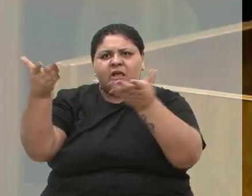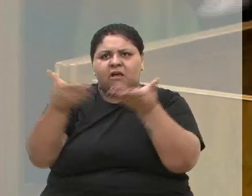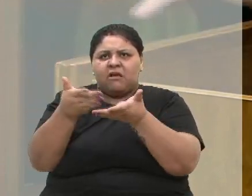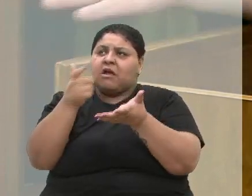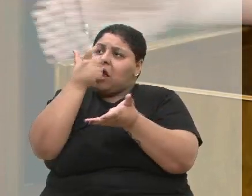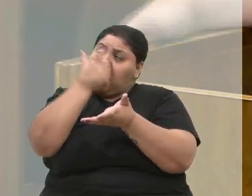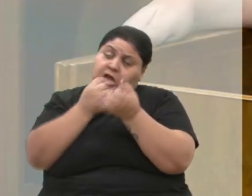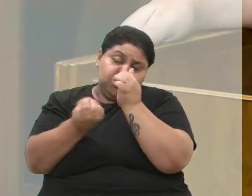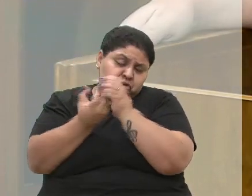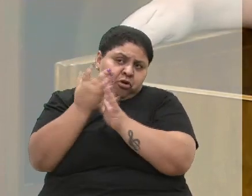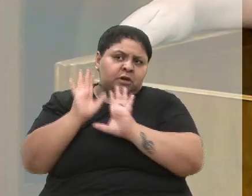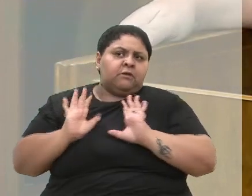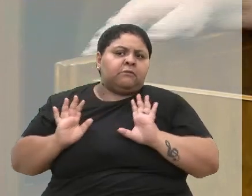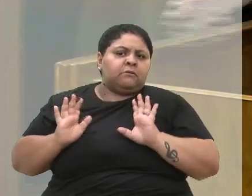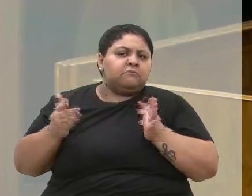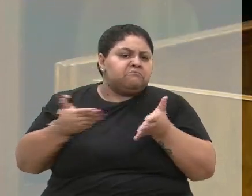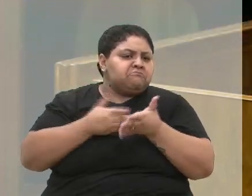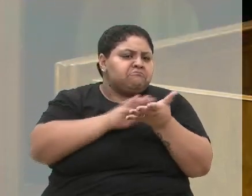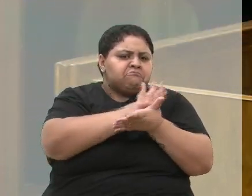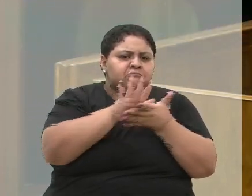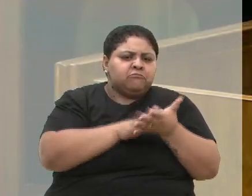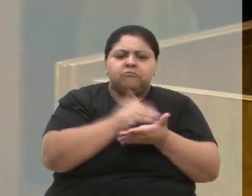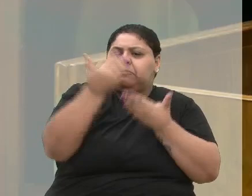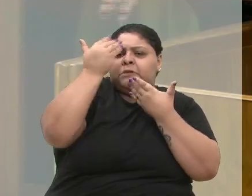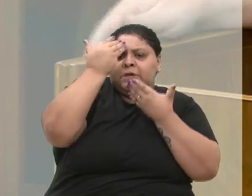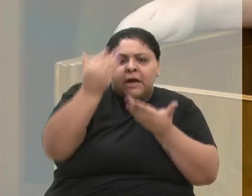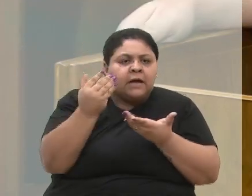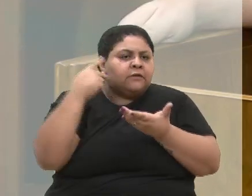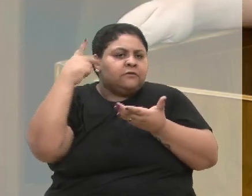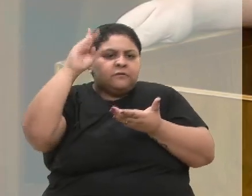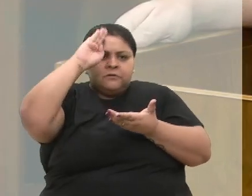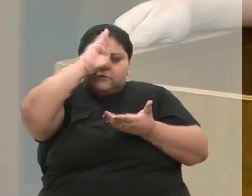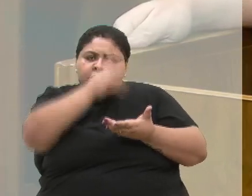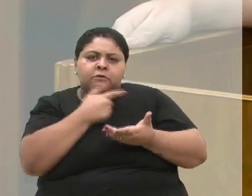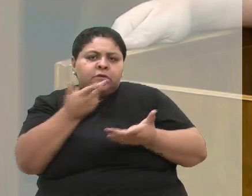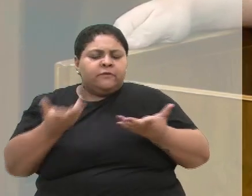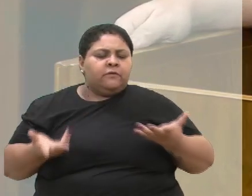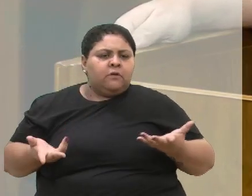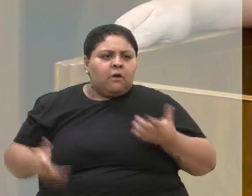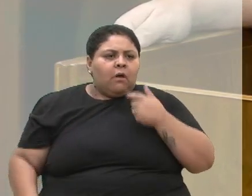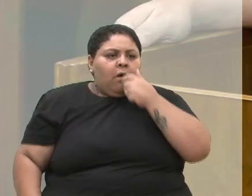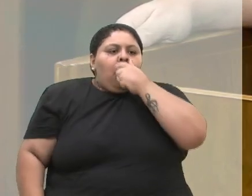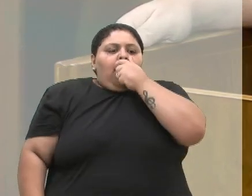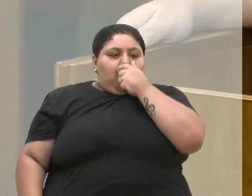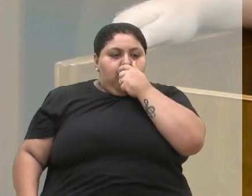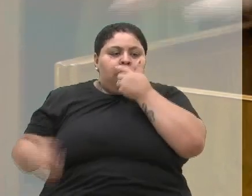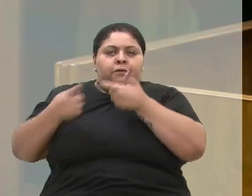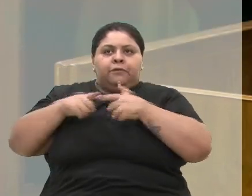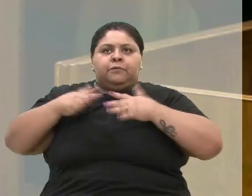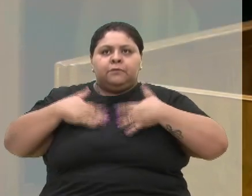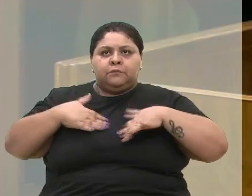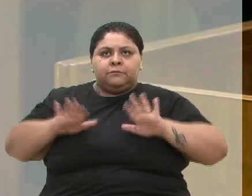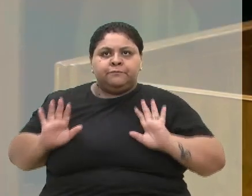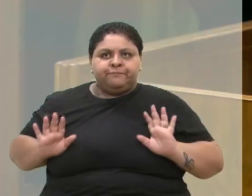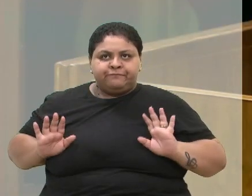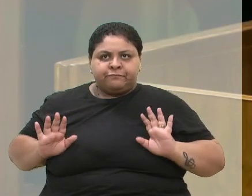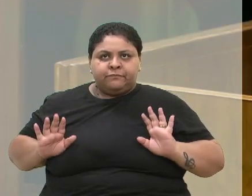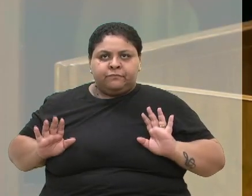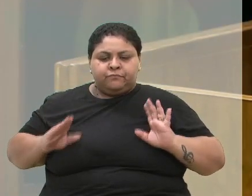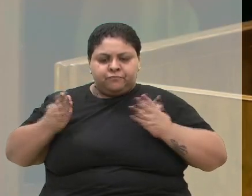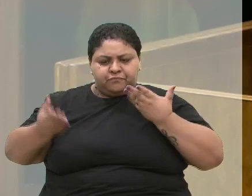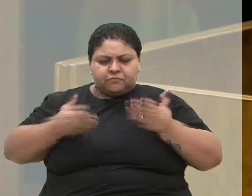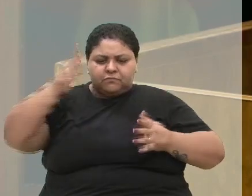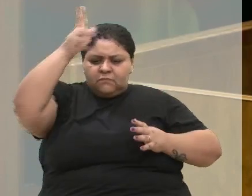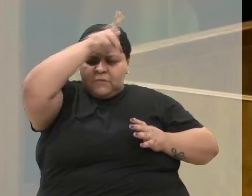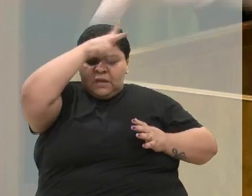vão implantar, mas até agora não vi dizer. Muito obrigado, vereador, no mínimo por ter mencionado. Mas fique tranquilo, o ano que vem com o senhor na